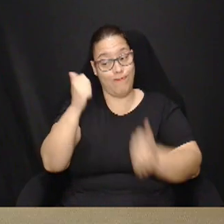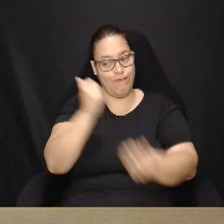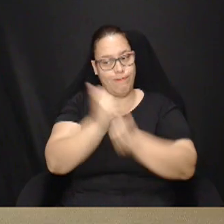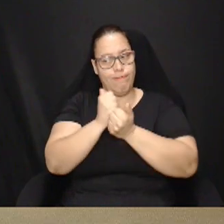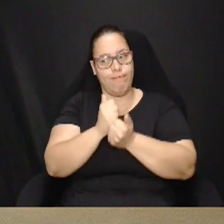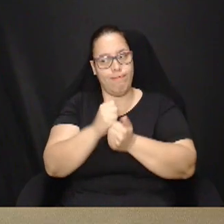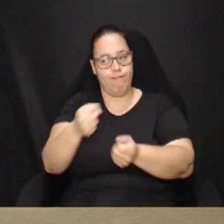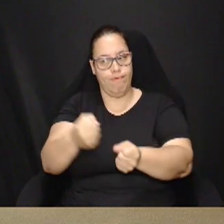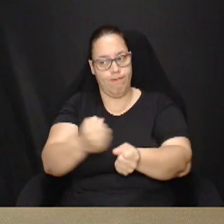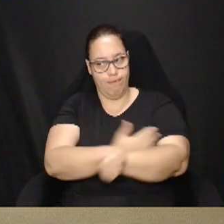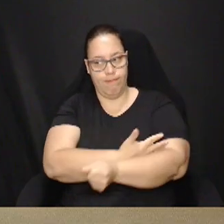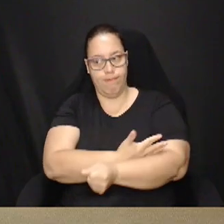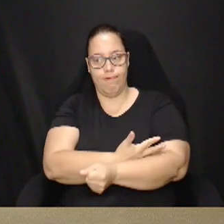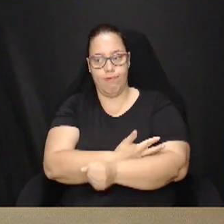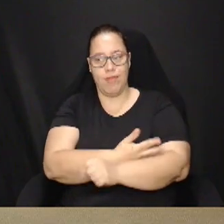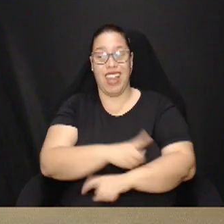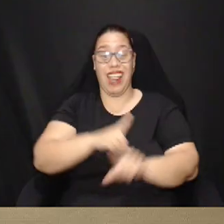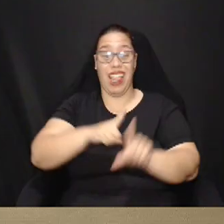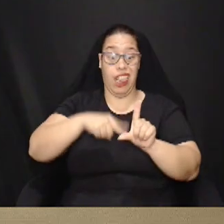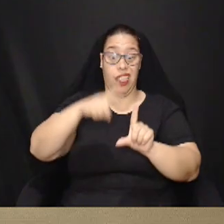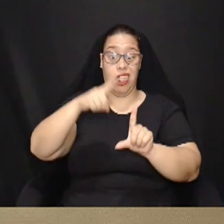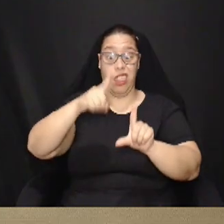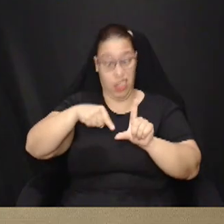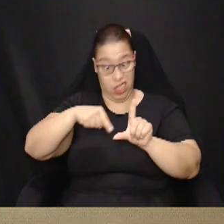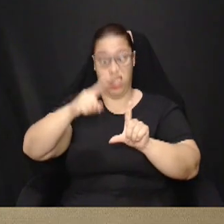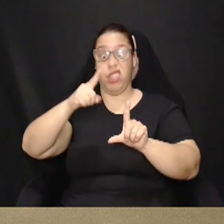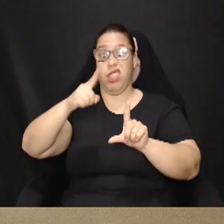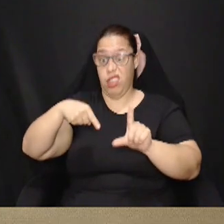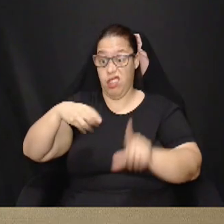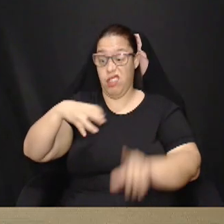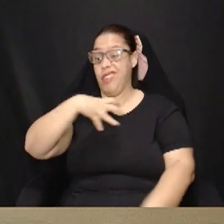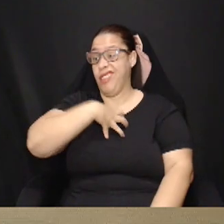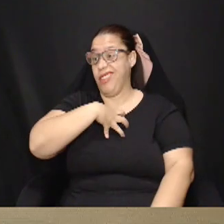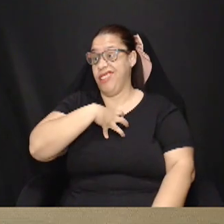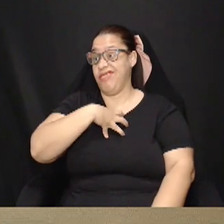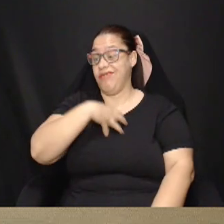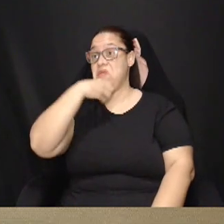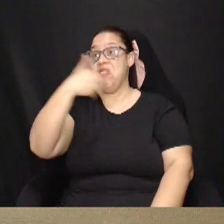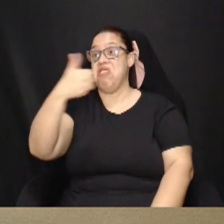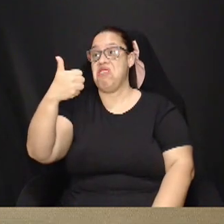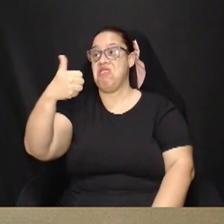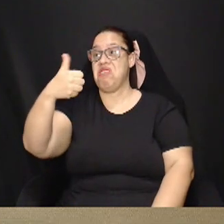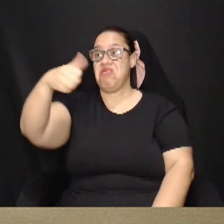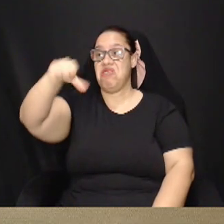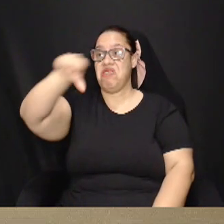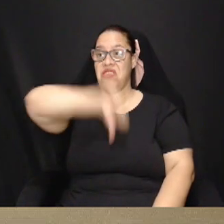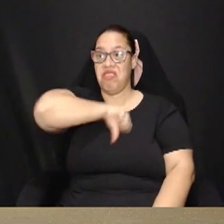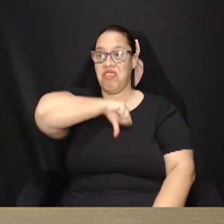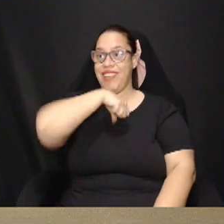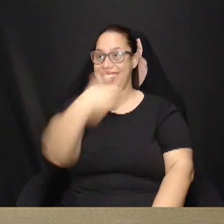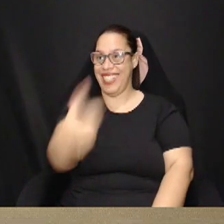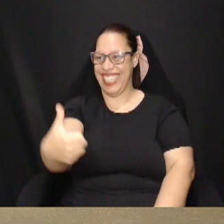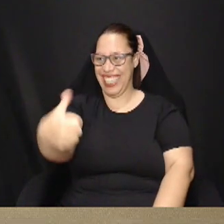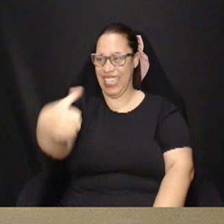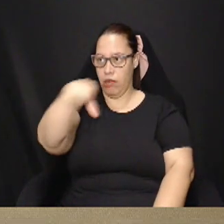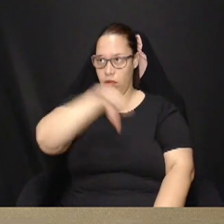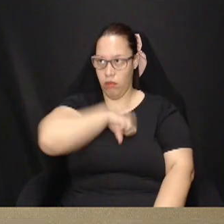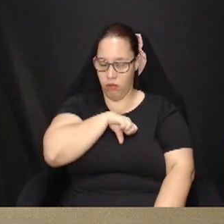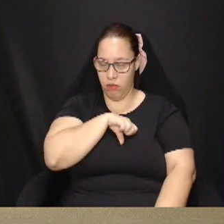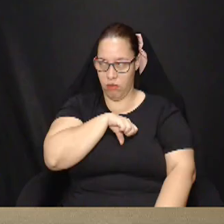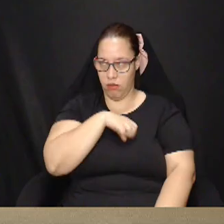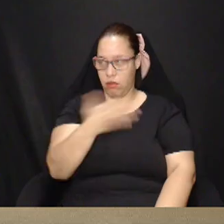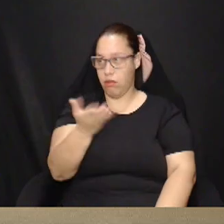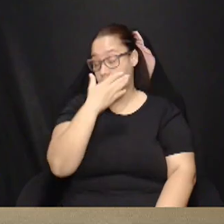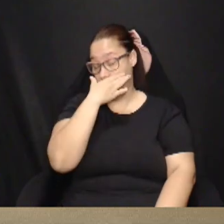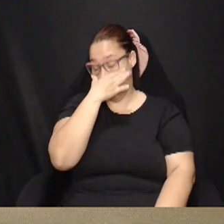uma oscilação, é uma montanha-russa, tem dias de alto, tem dias que vai ter aí uma baixa também. Qual que é a